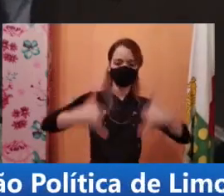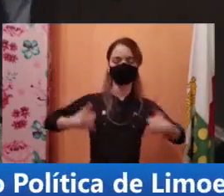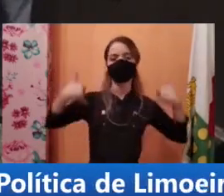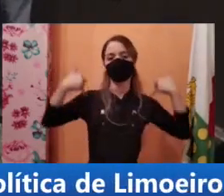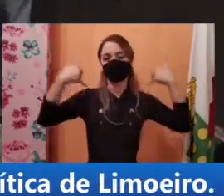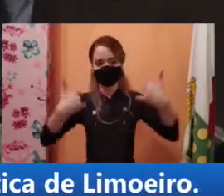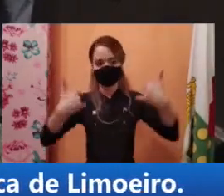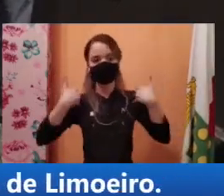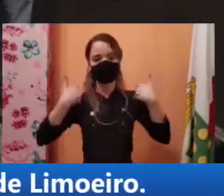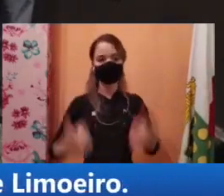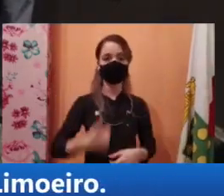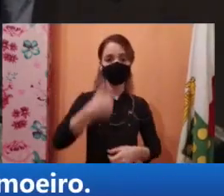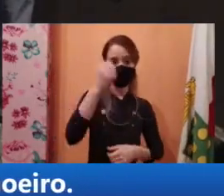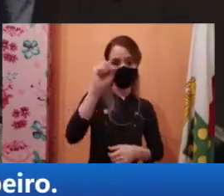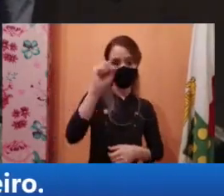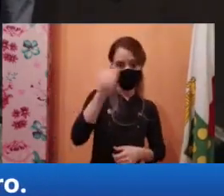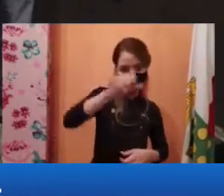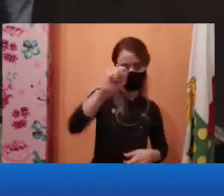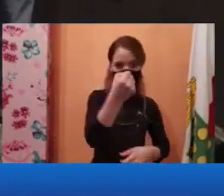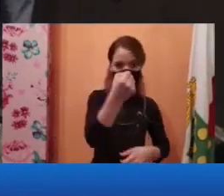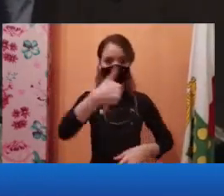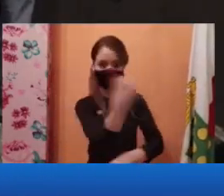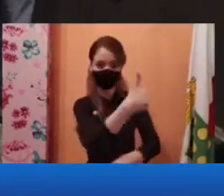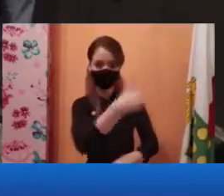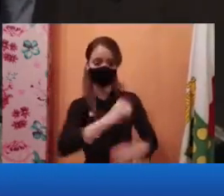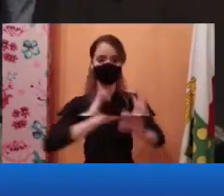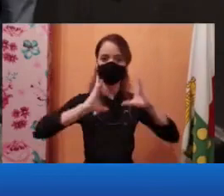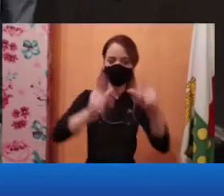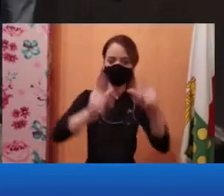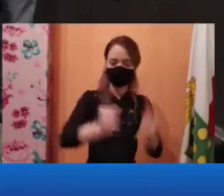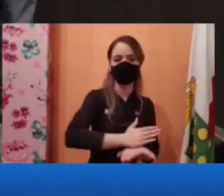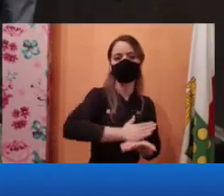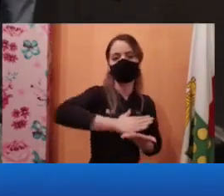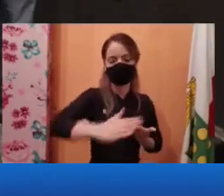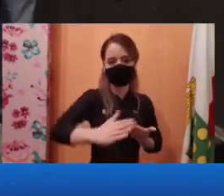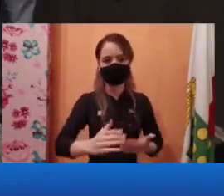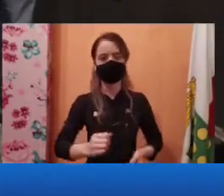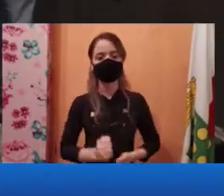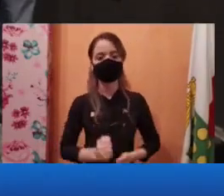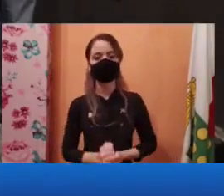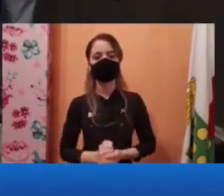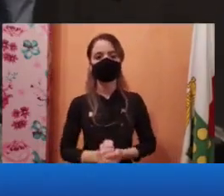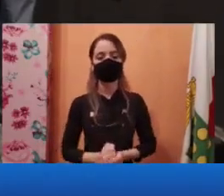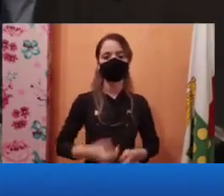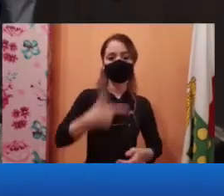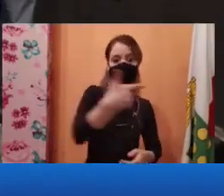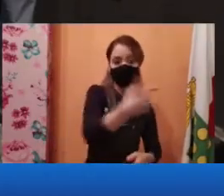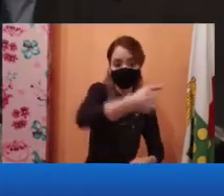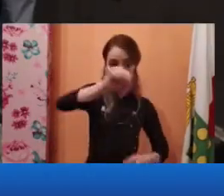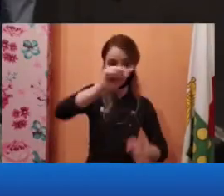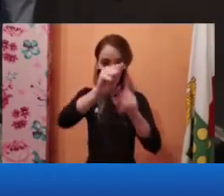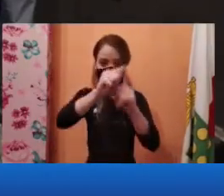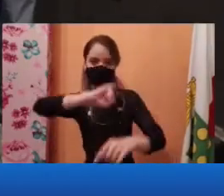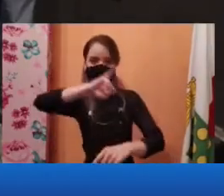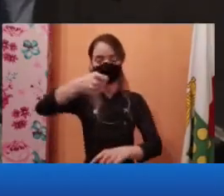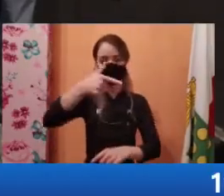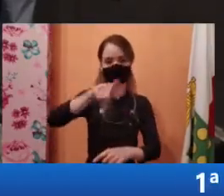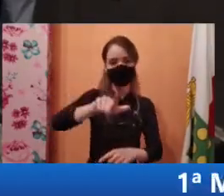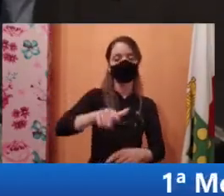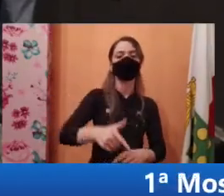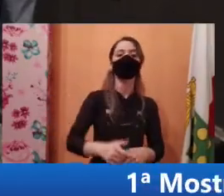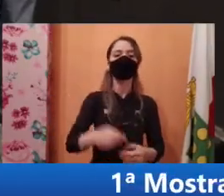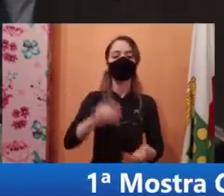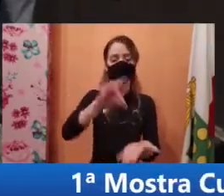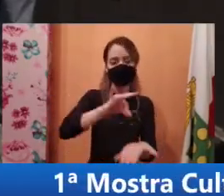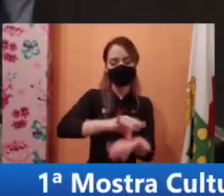Em 1811, quando tudo começou, a 27/7, o